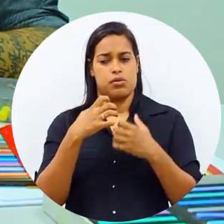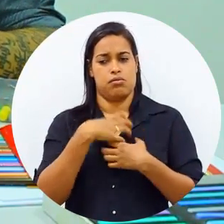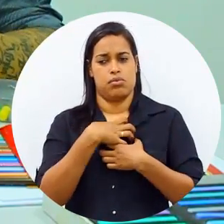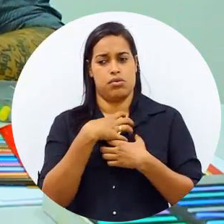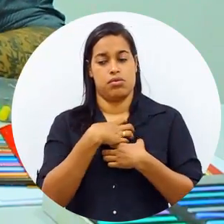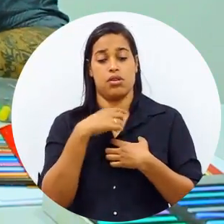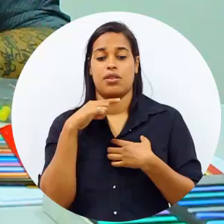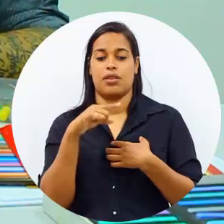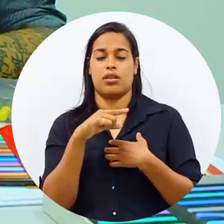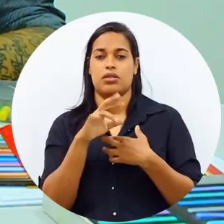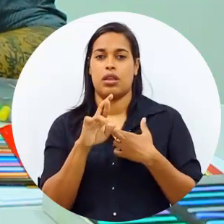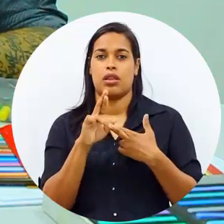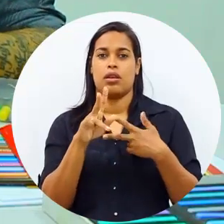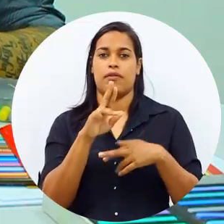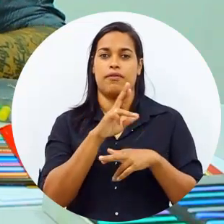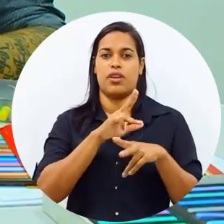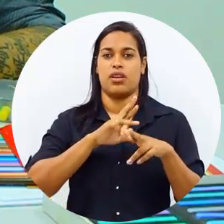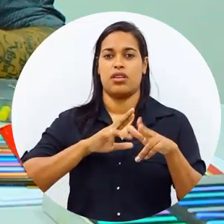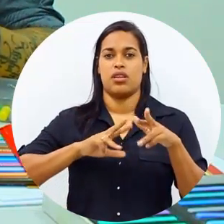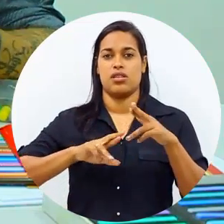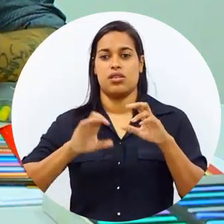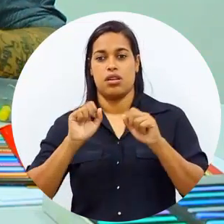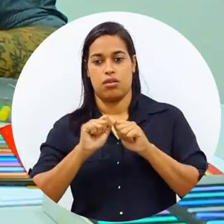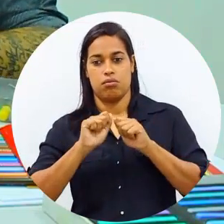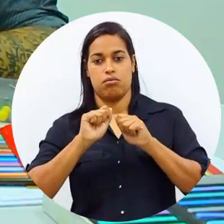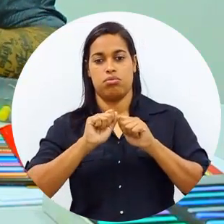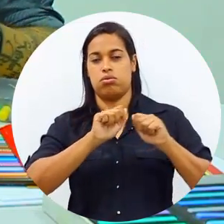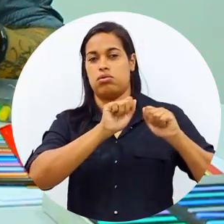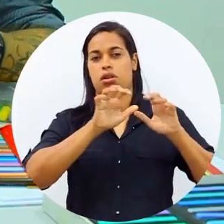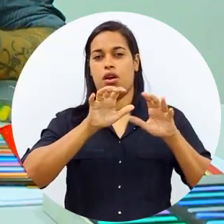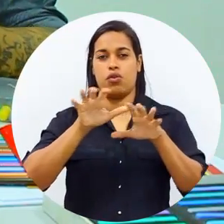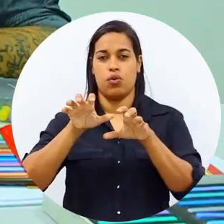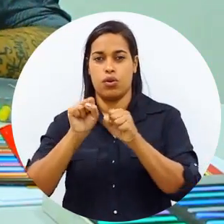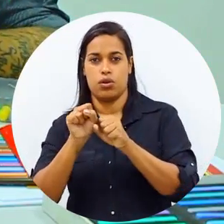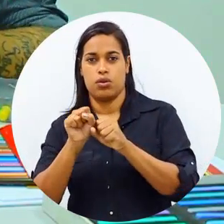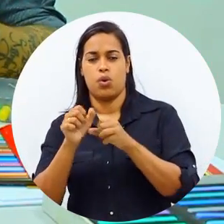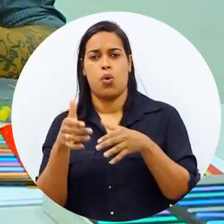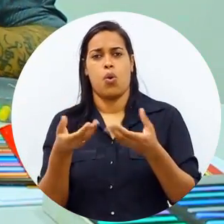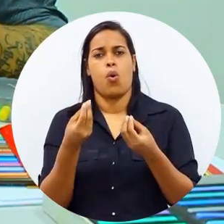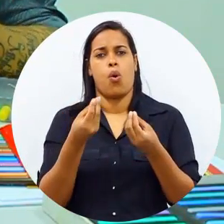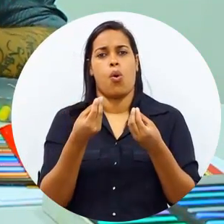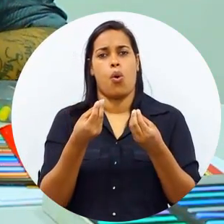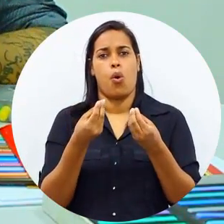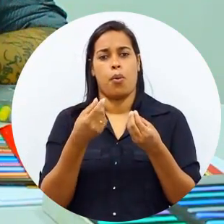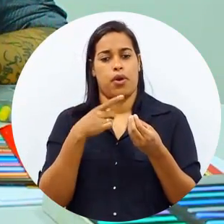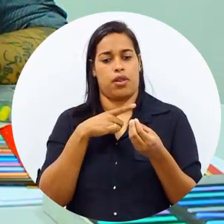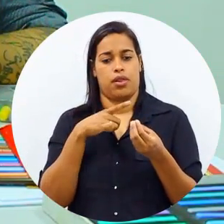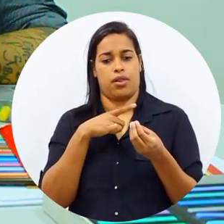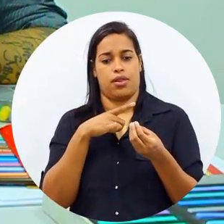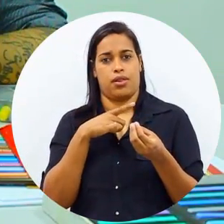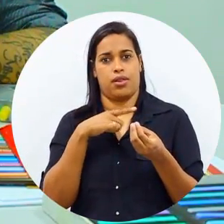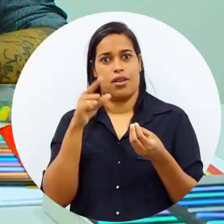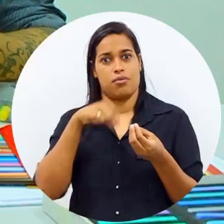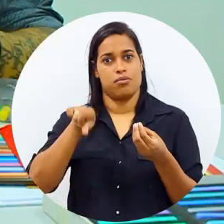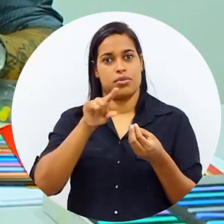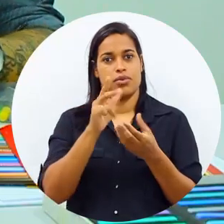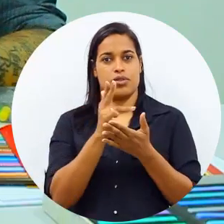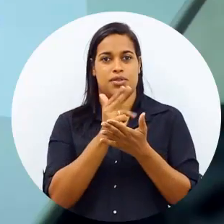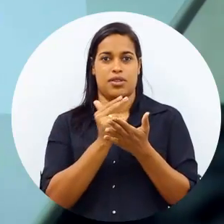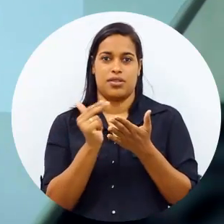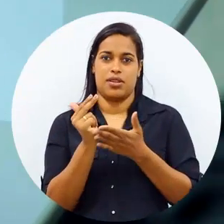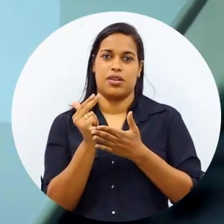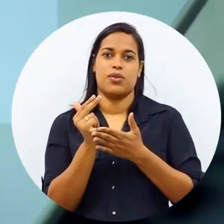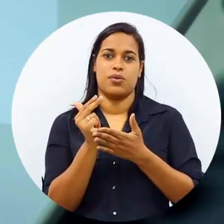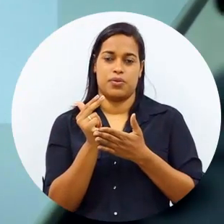a gente sinta essa diferença desse contraste entre claro e escuro, que peso visual isso traz para o